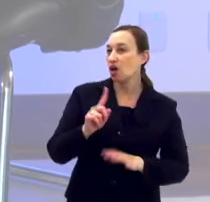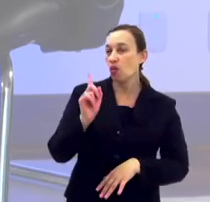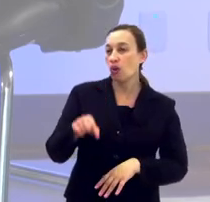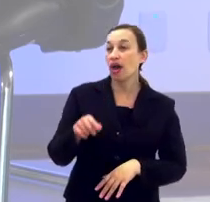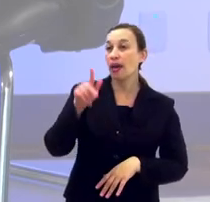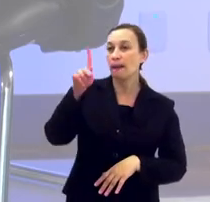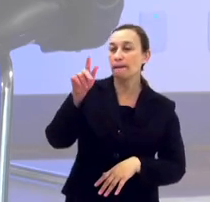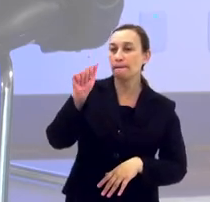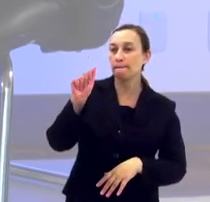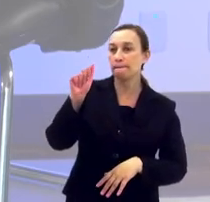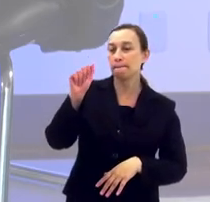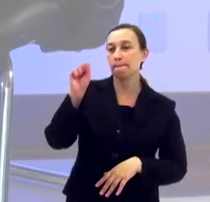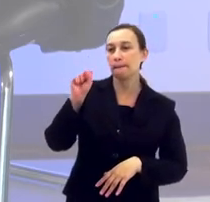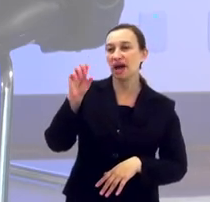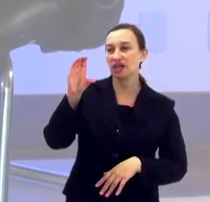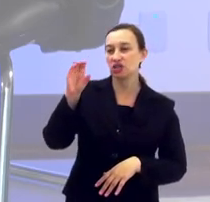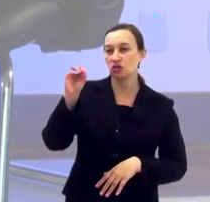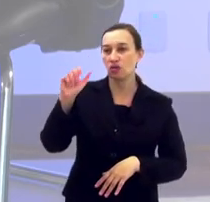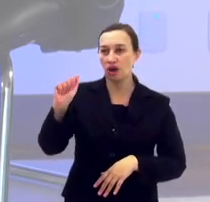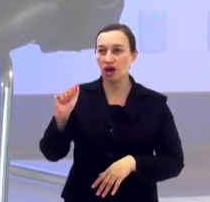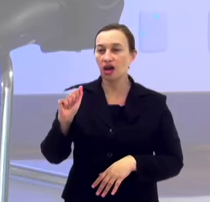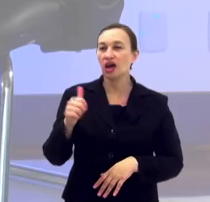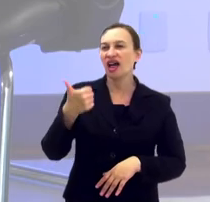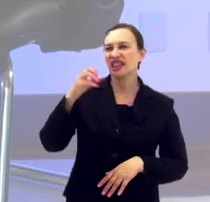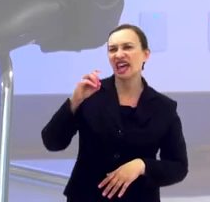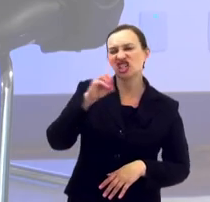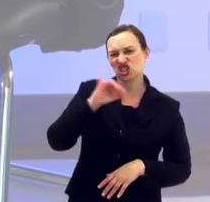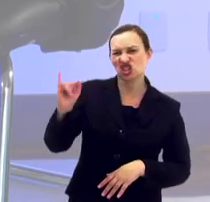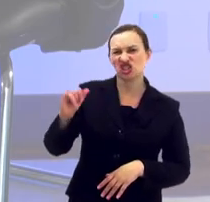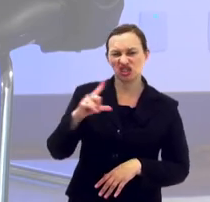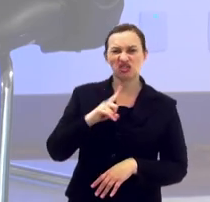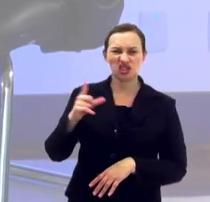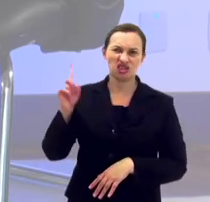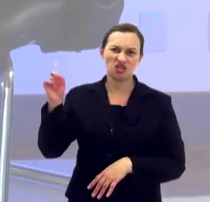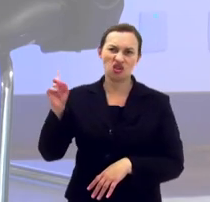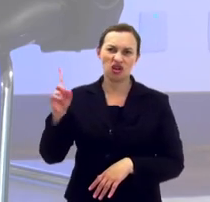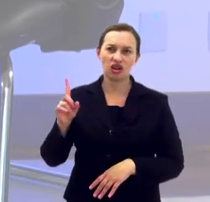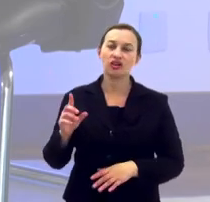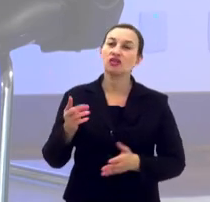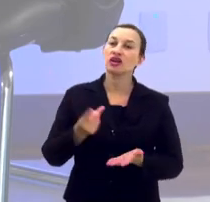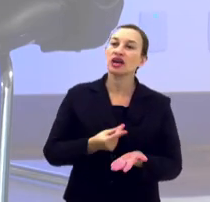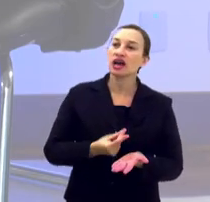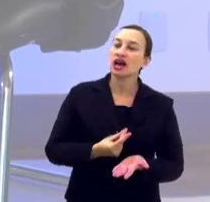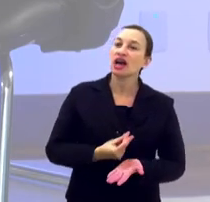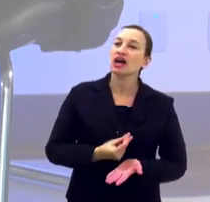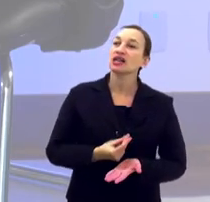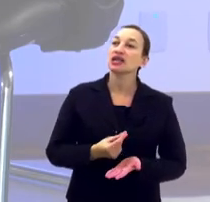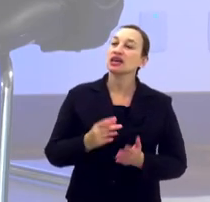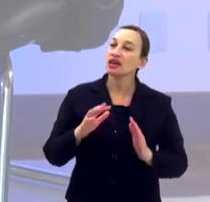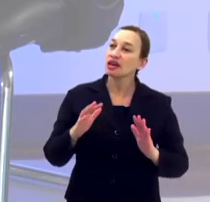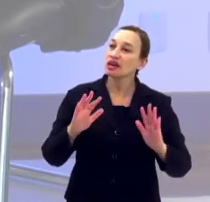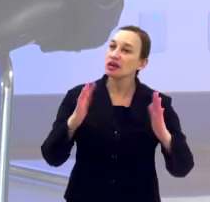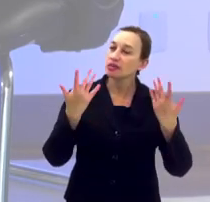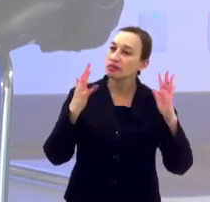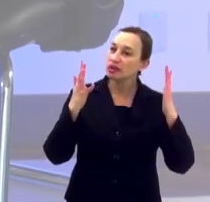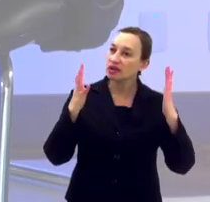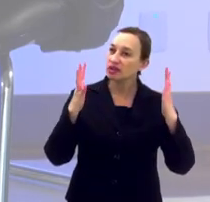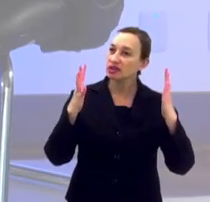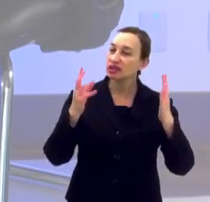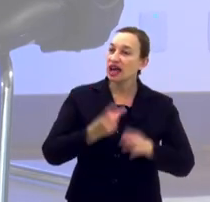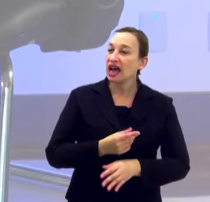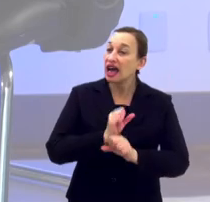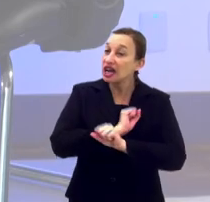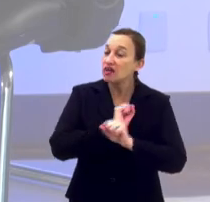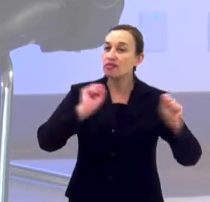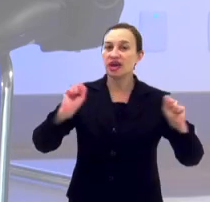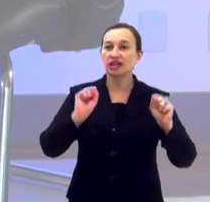Páscoa, mas que seja. A gente celebrou agora, há 10 dias, 20 dias Isso. atrás, Que foi a no início do mês, saída que do povo celebra a judeu. saída